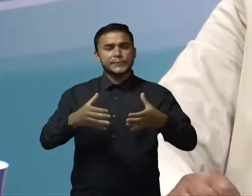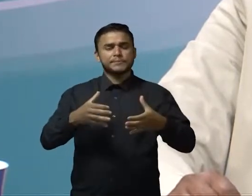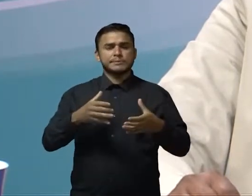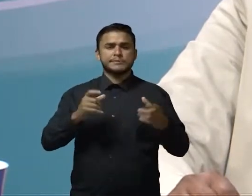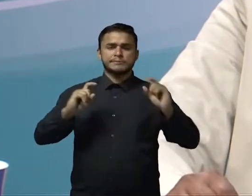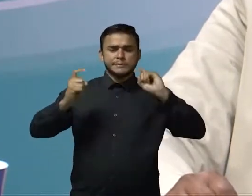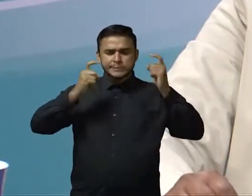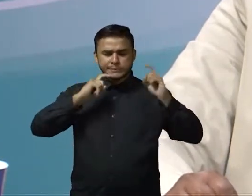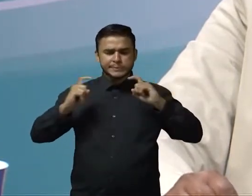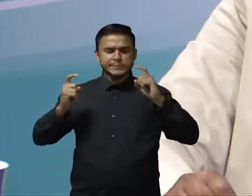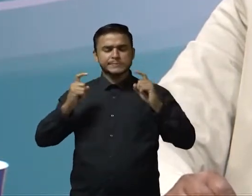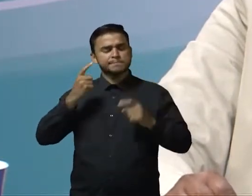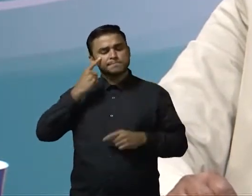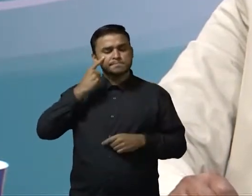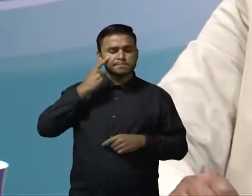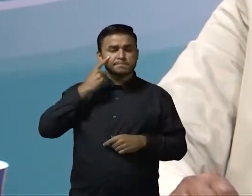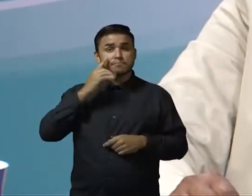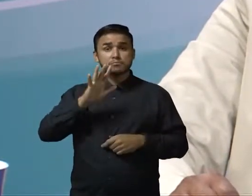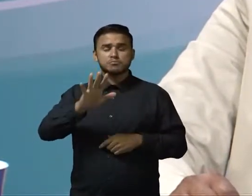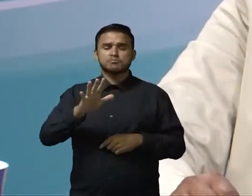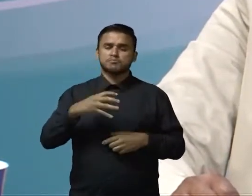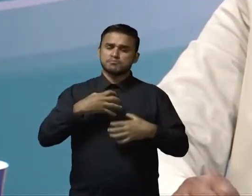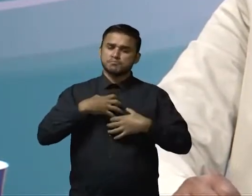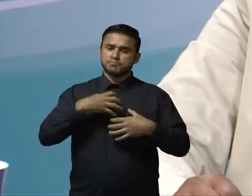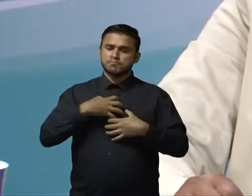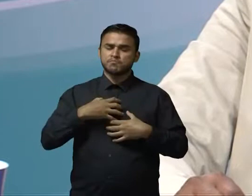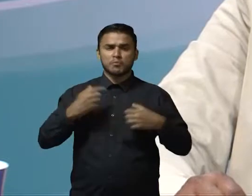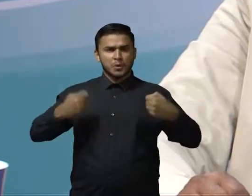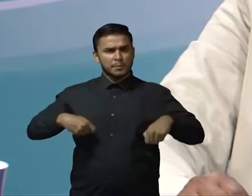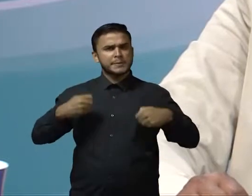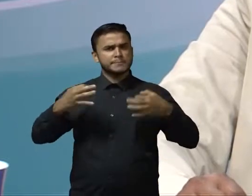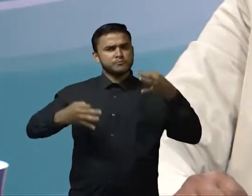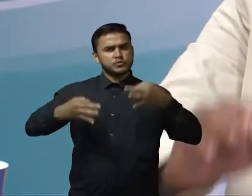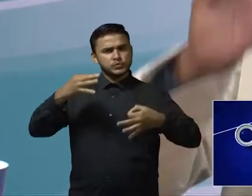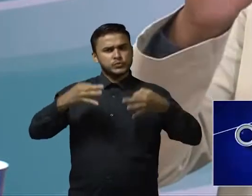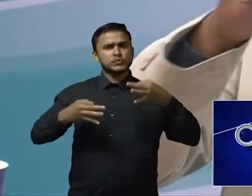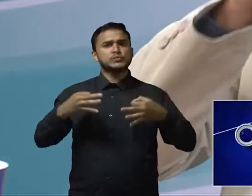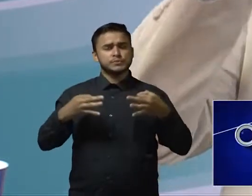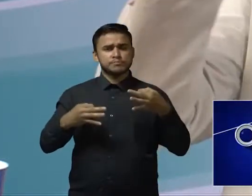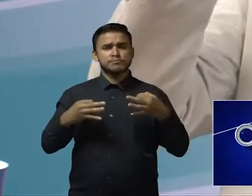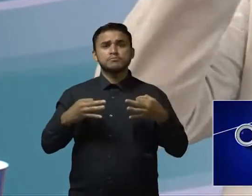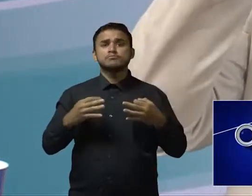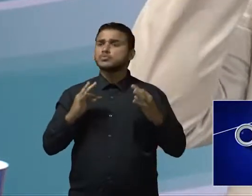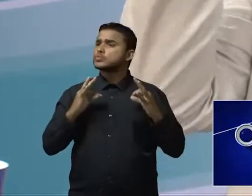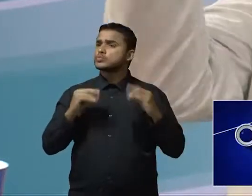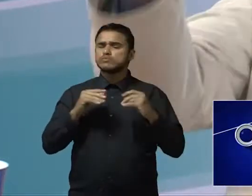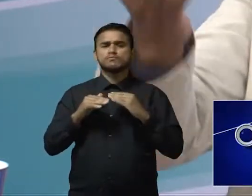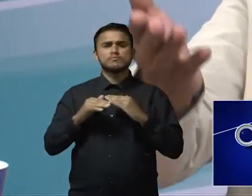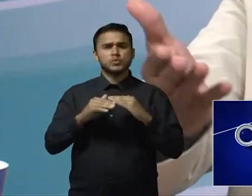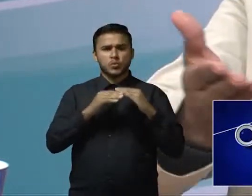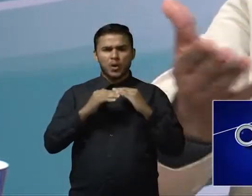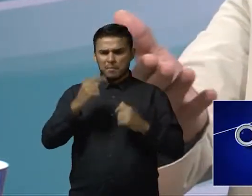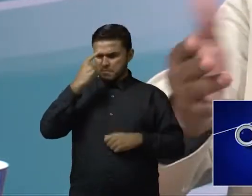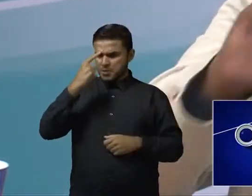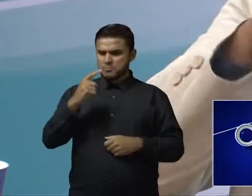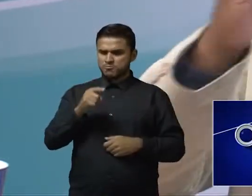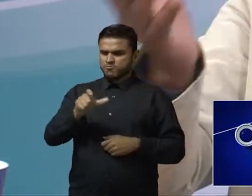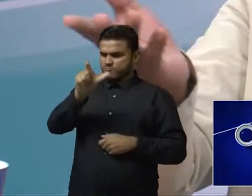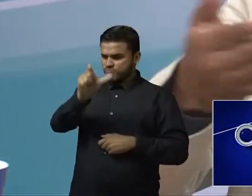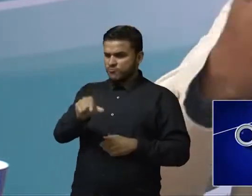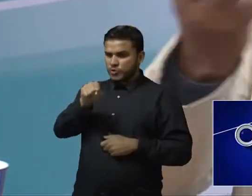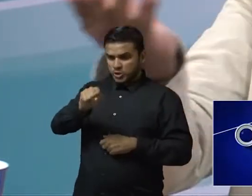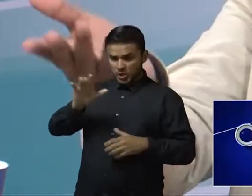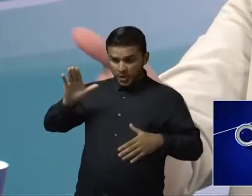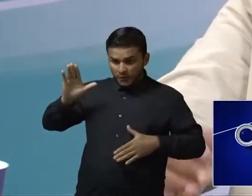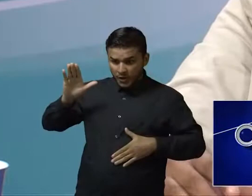de que aquela sensação de buscar justiça seja eu tomara que o indivíduo apodreça atrás das grades,